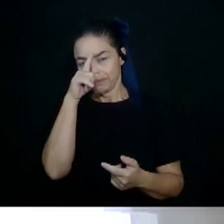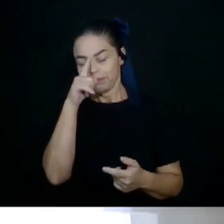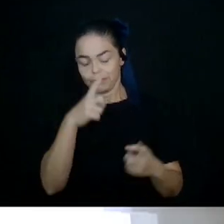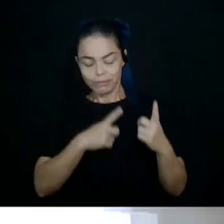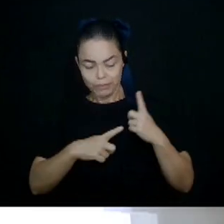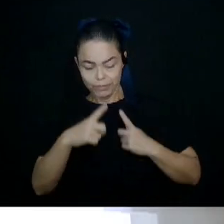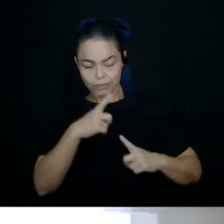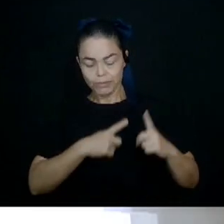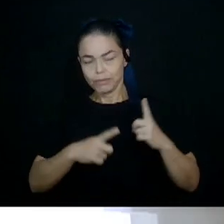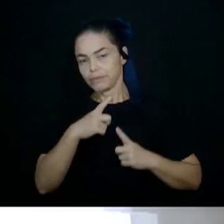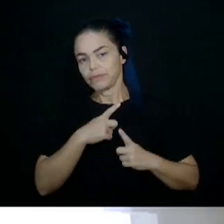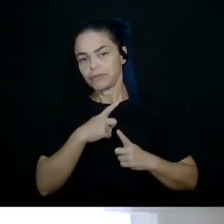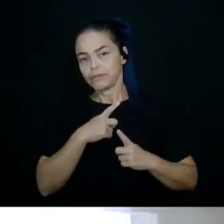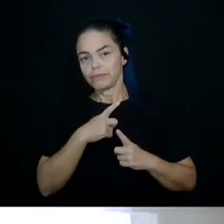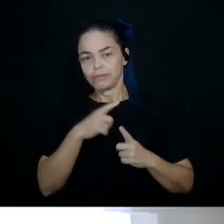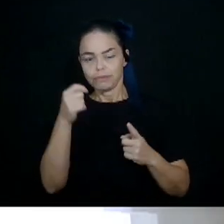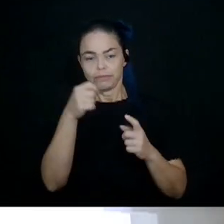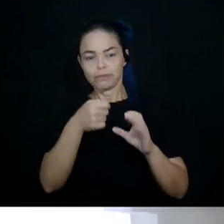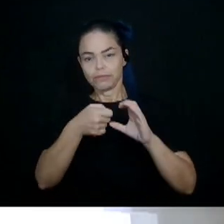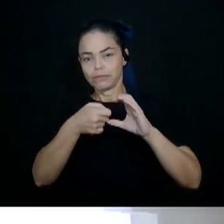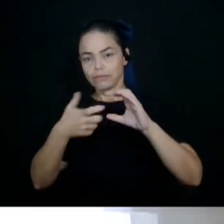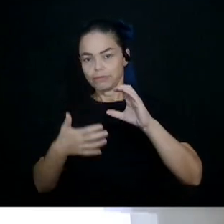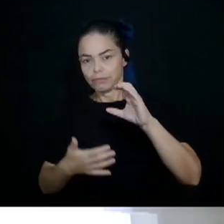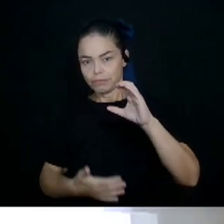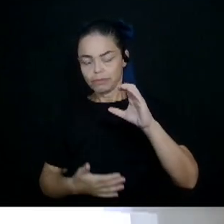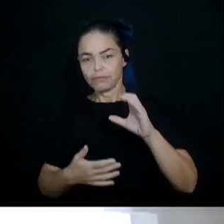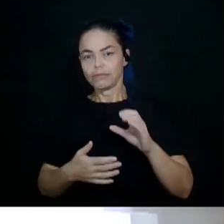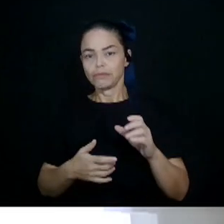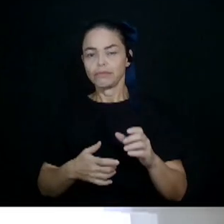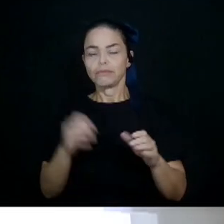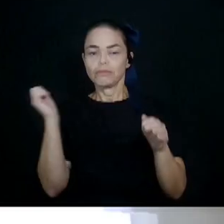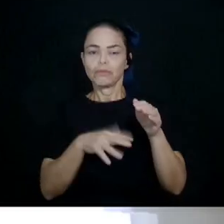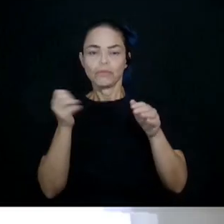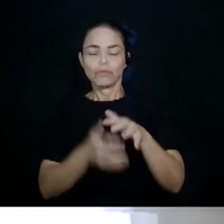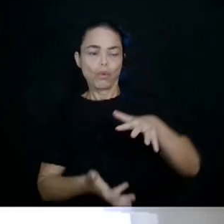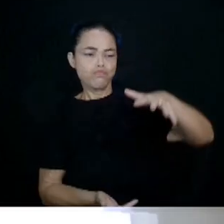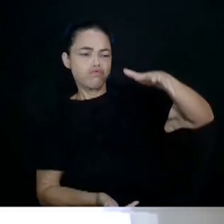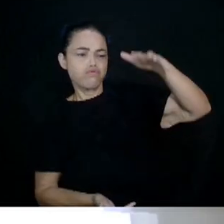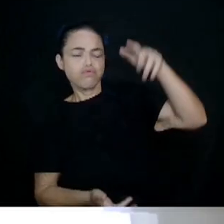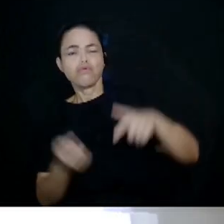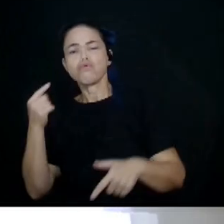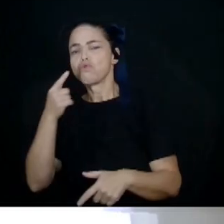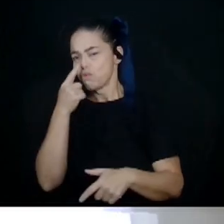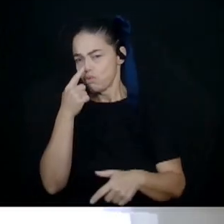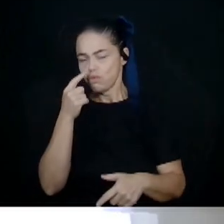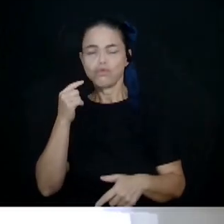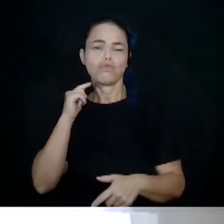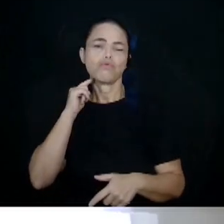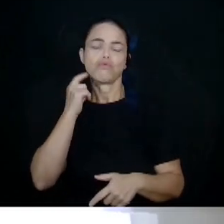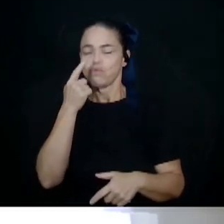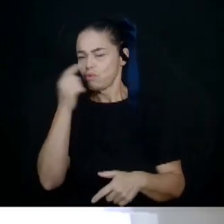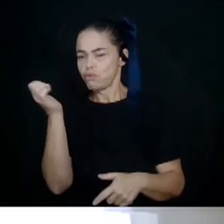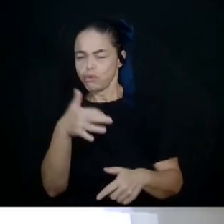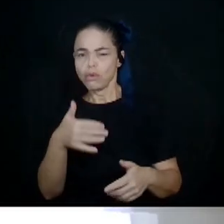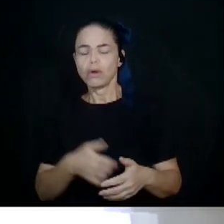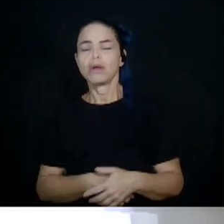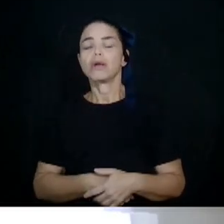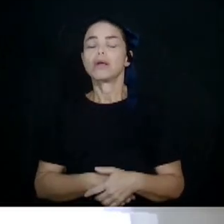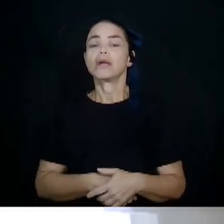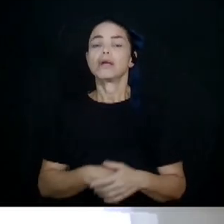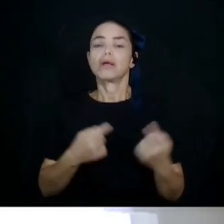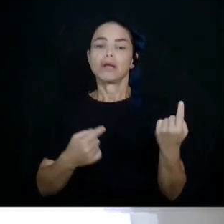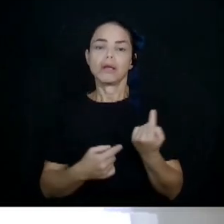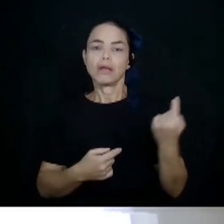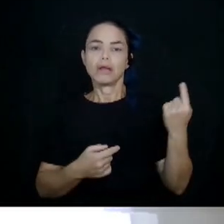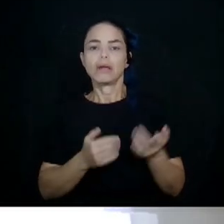as próprias características do transtorno de acumulação, o nível de sofrimento, como a gente vem pontuando desde o início da nossa conversa, isso